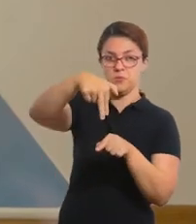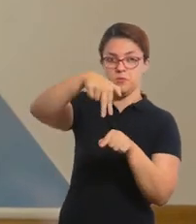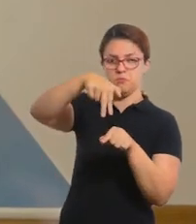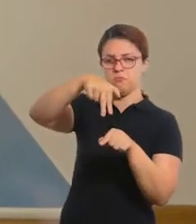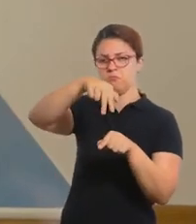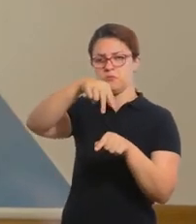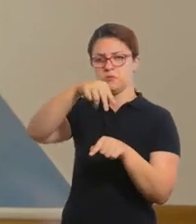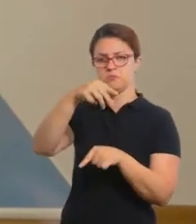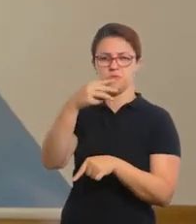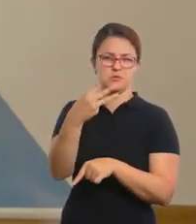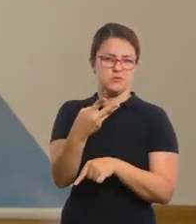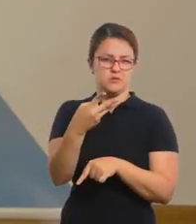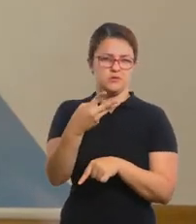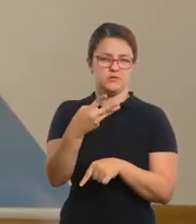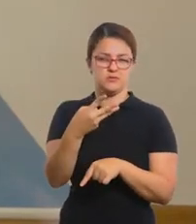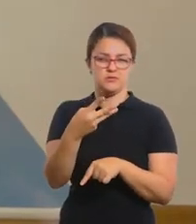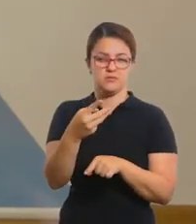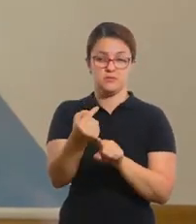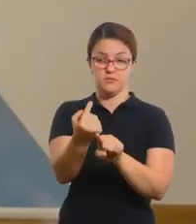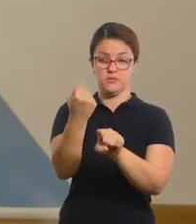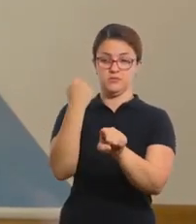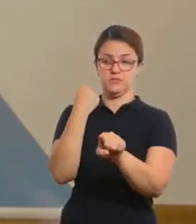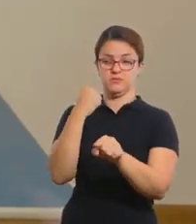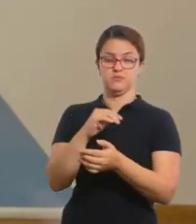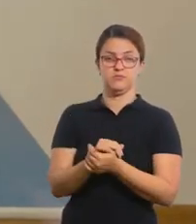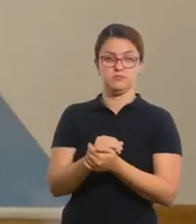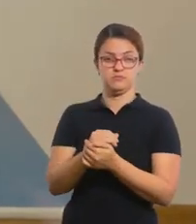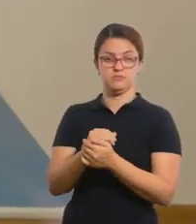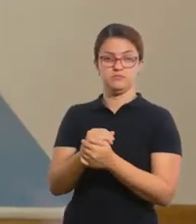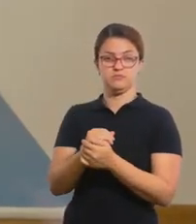passos. Ela arremessou,